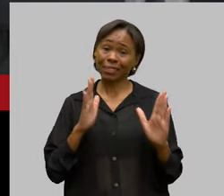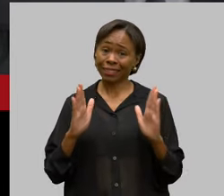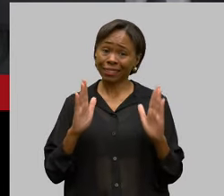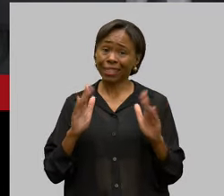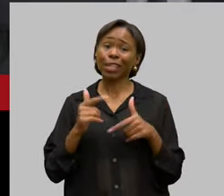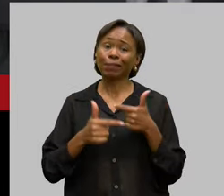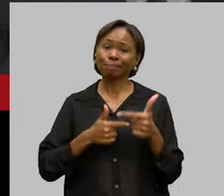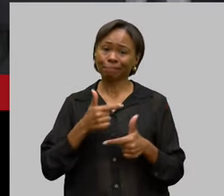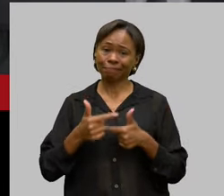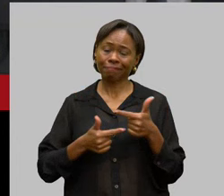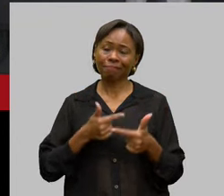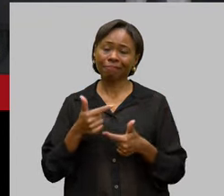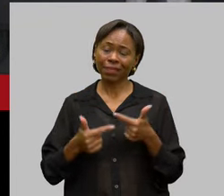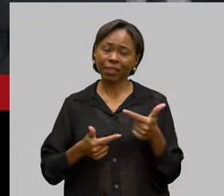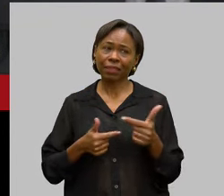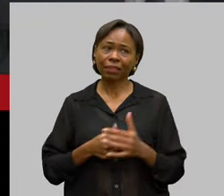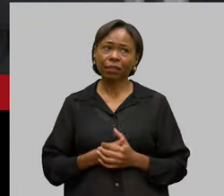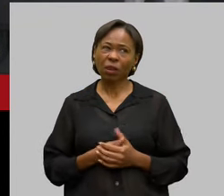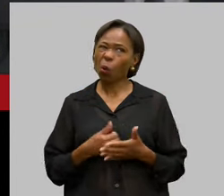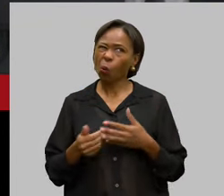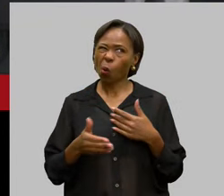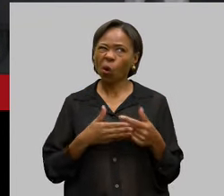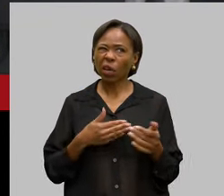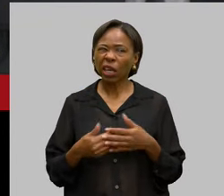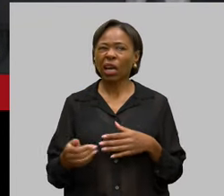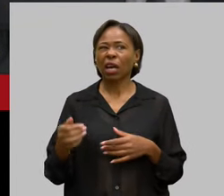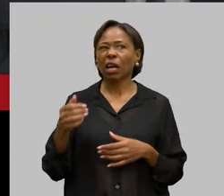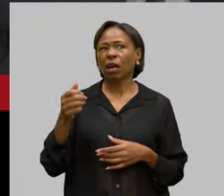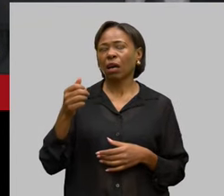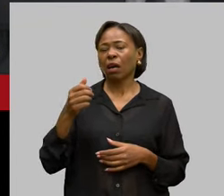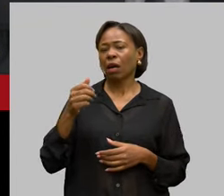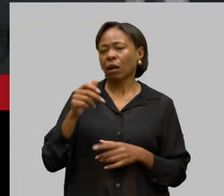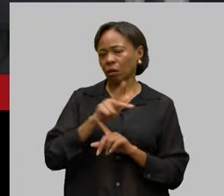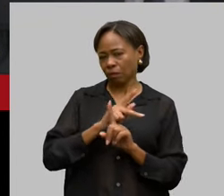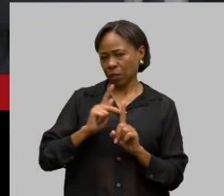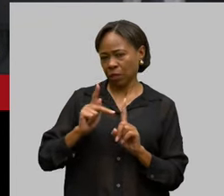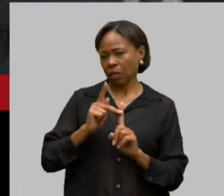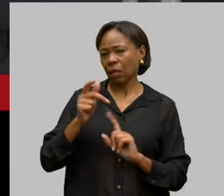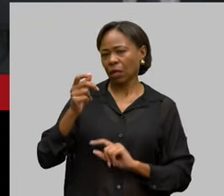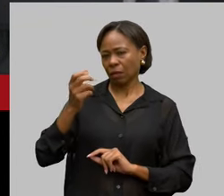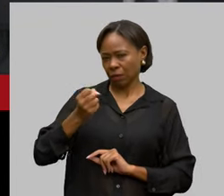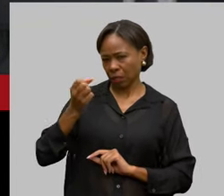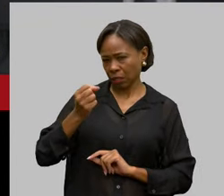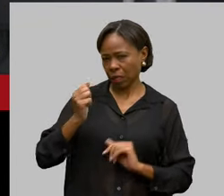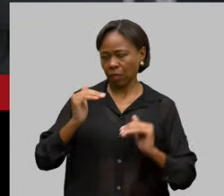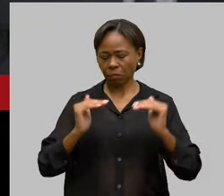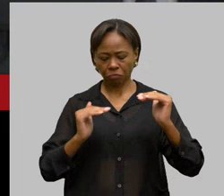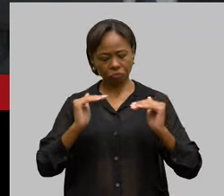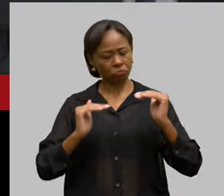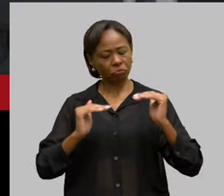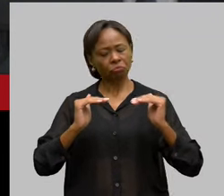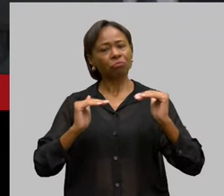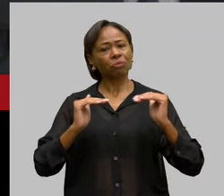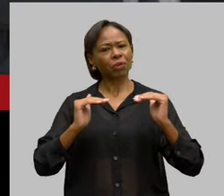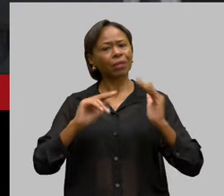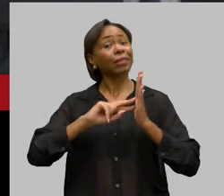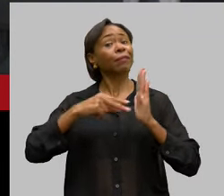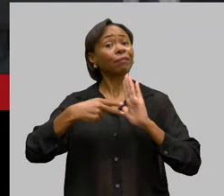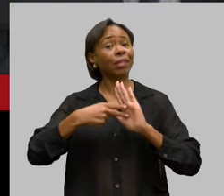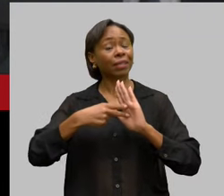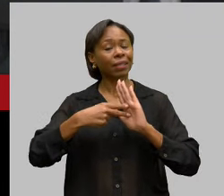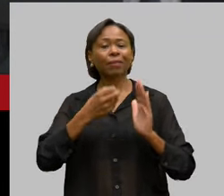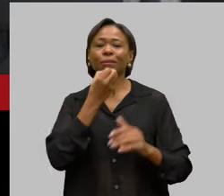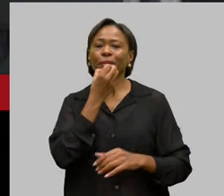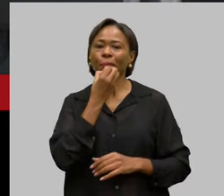Praticamente em todos os casos previdência equilibrada significa bom gestor Municipal Estadual